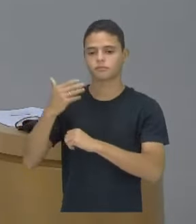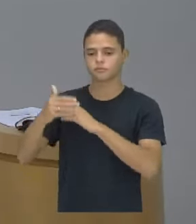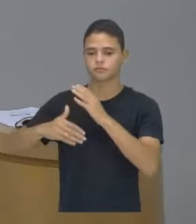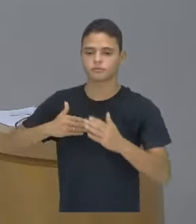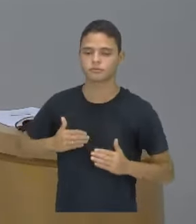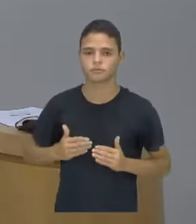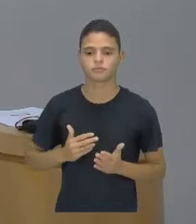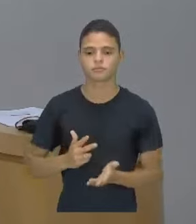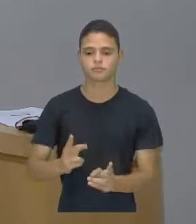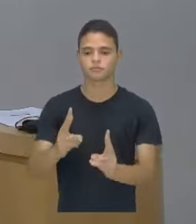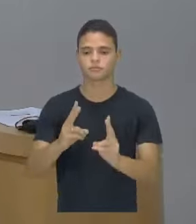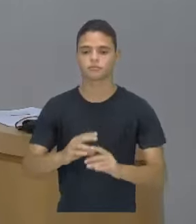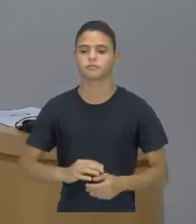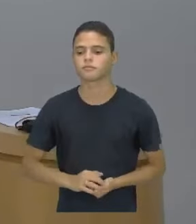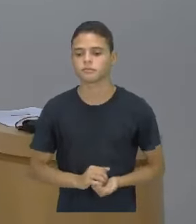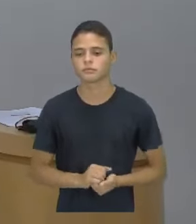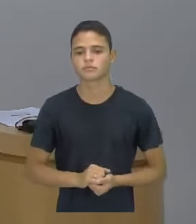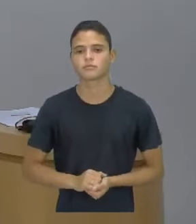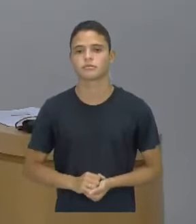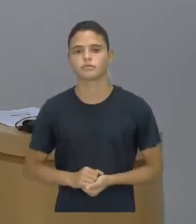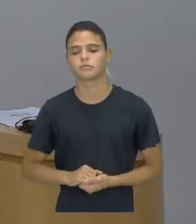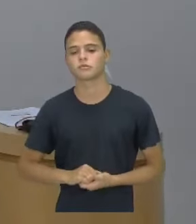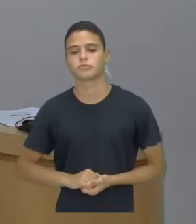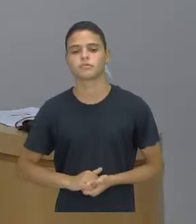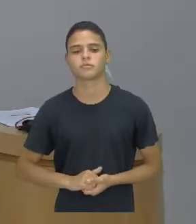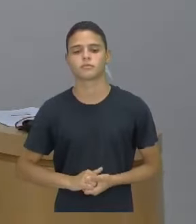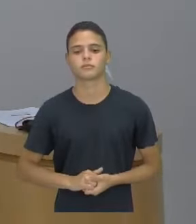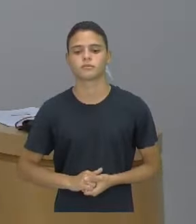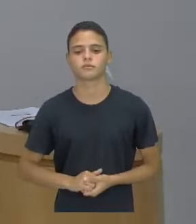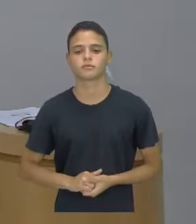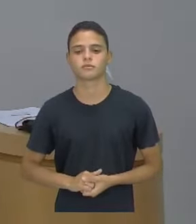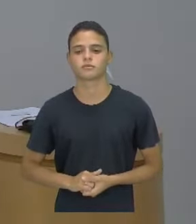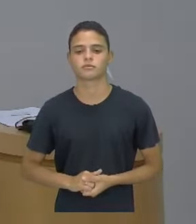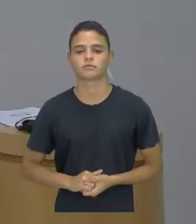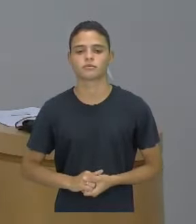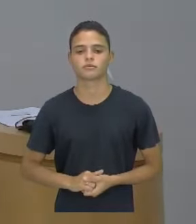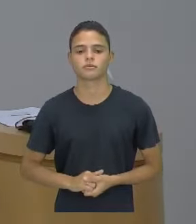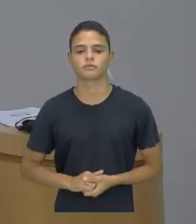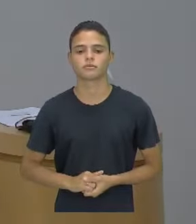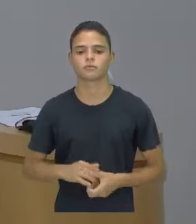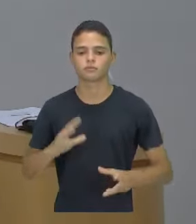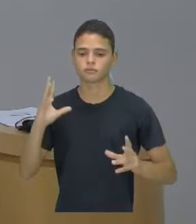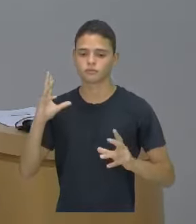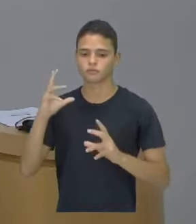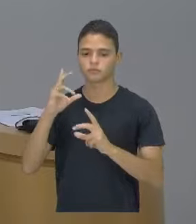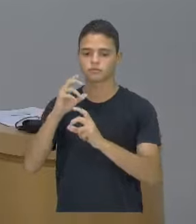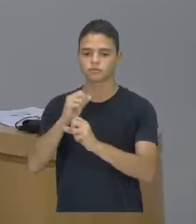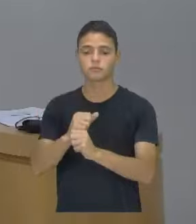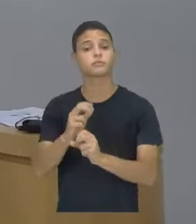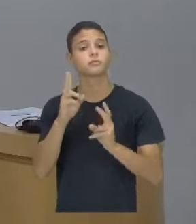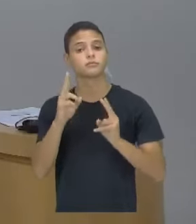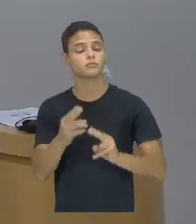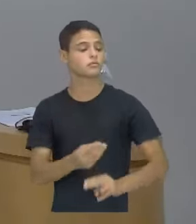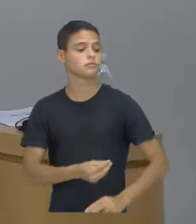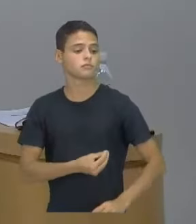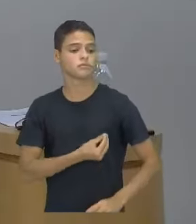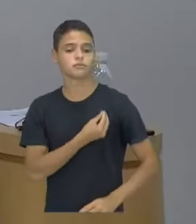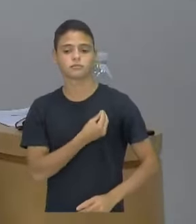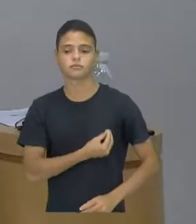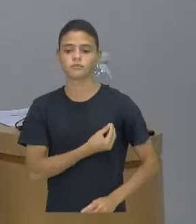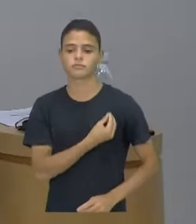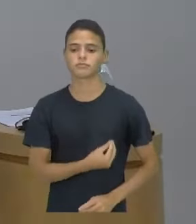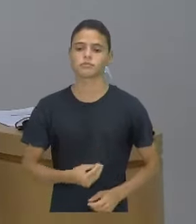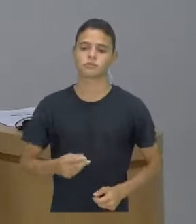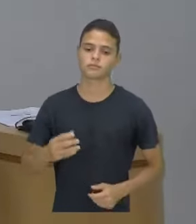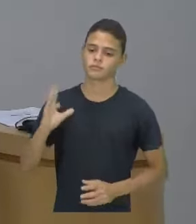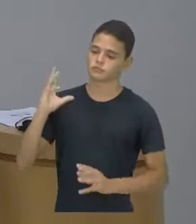depois, tudo bem? Então, vamos lá. Como a gente fala que... revisar é viver. Então, vamos viver